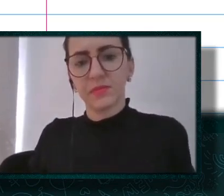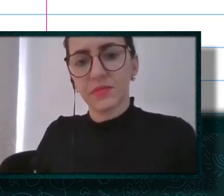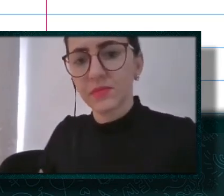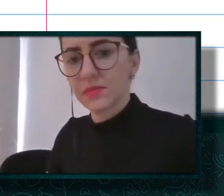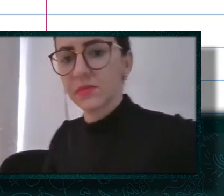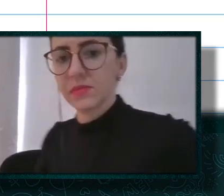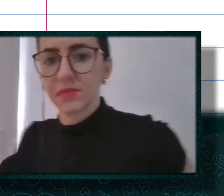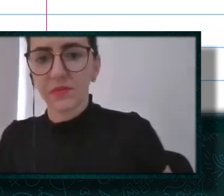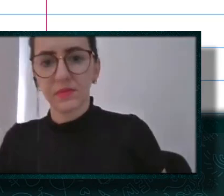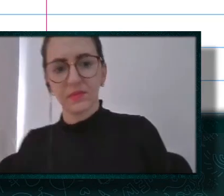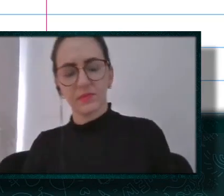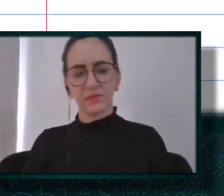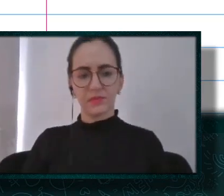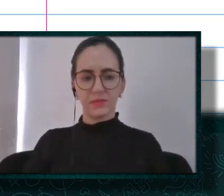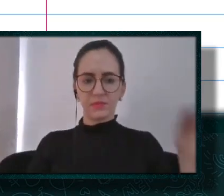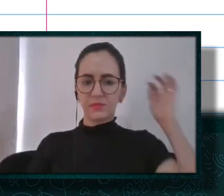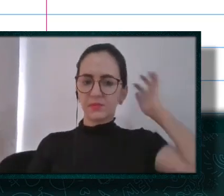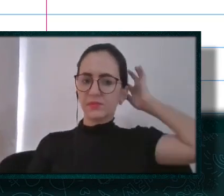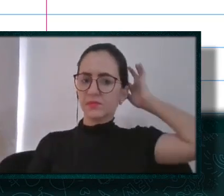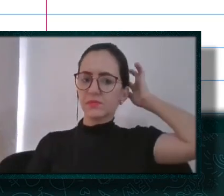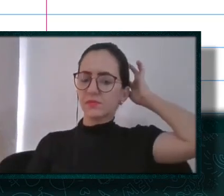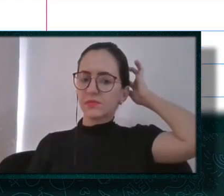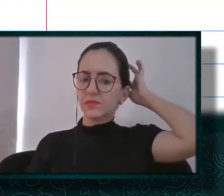elementos, o que é que vai acontecer?